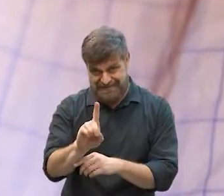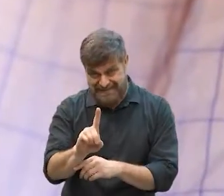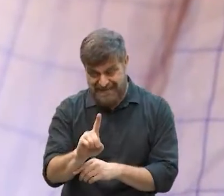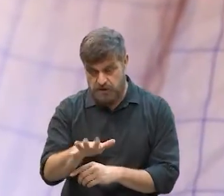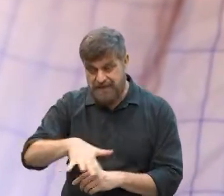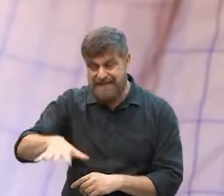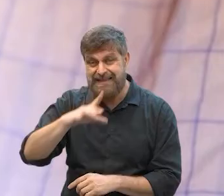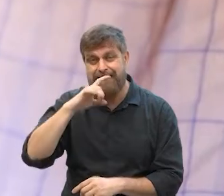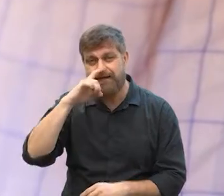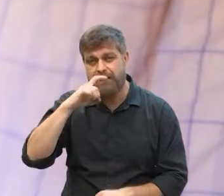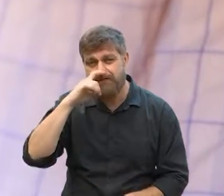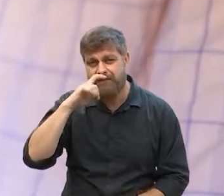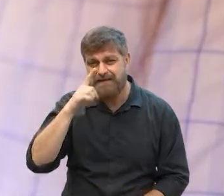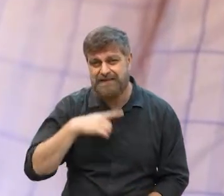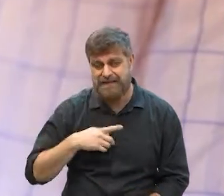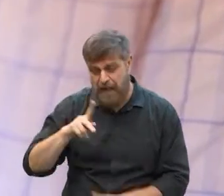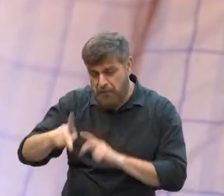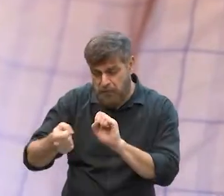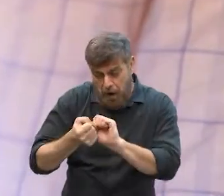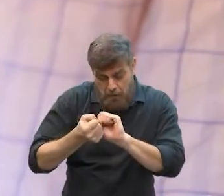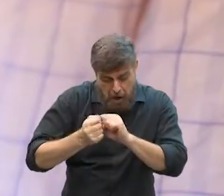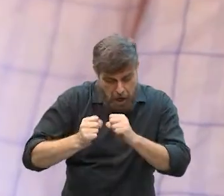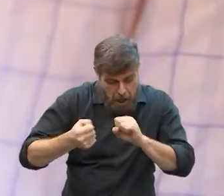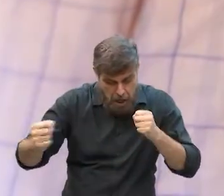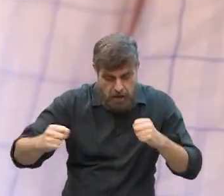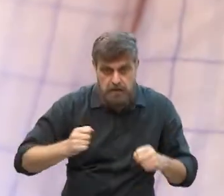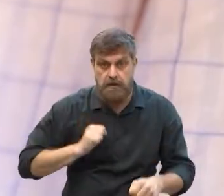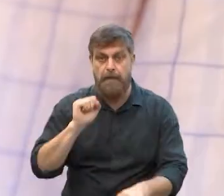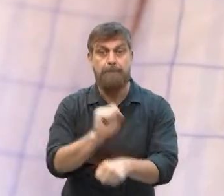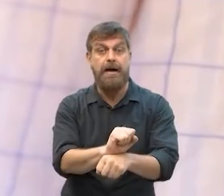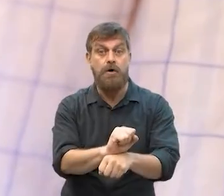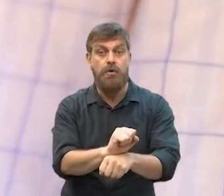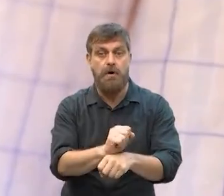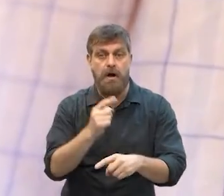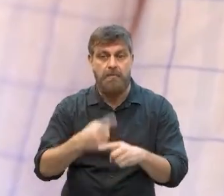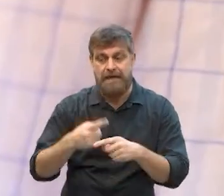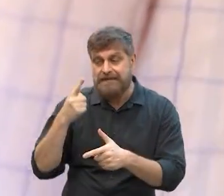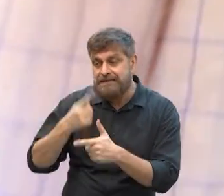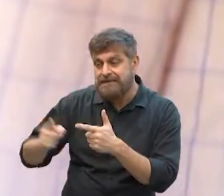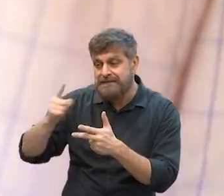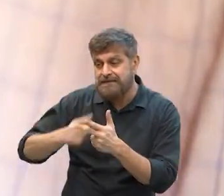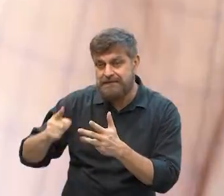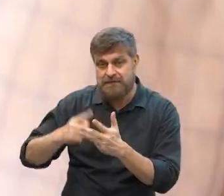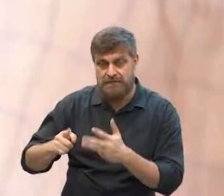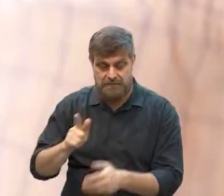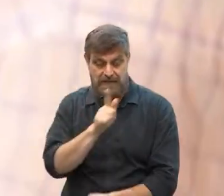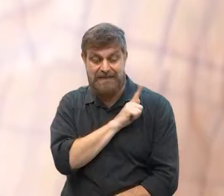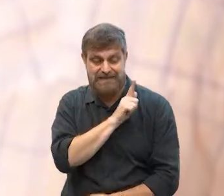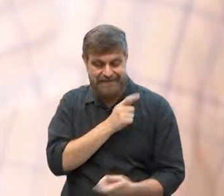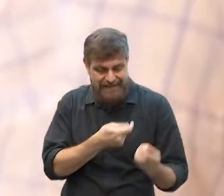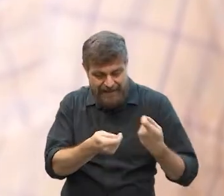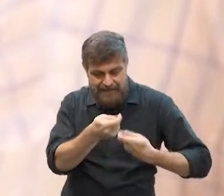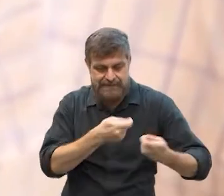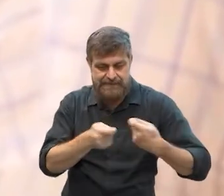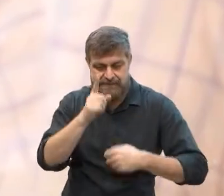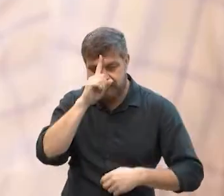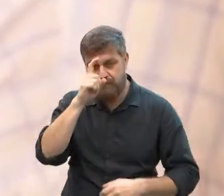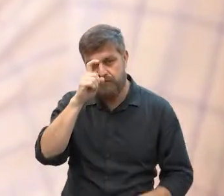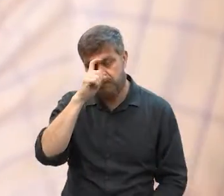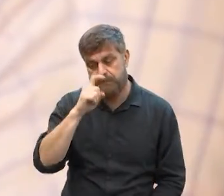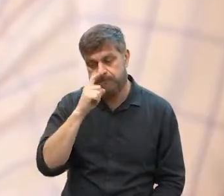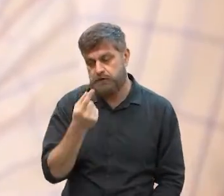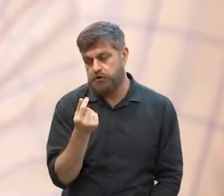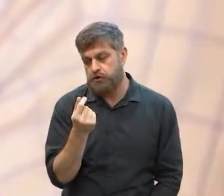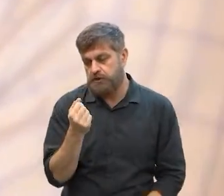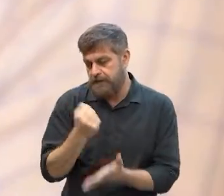que é uma região imensa, foi interrompido por conta de problemas da gestão do Hospital Ouro Verde,